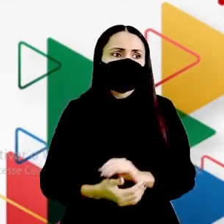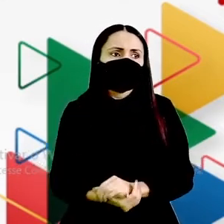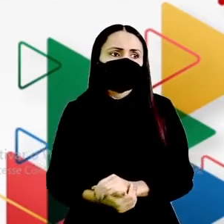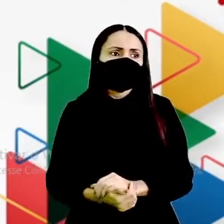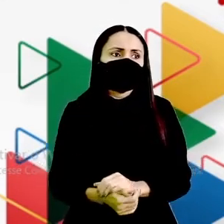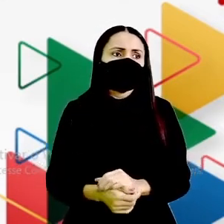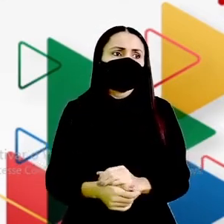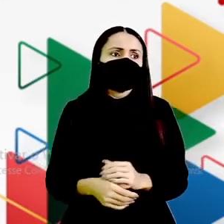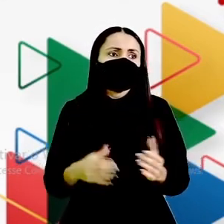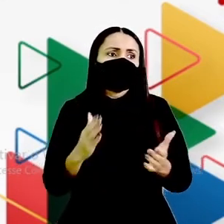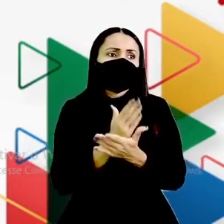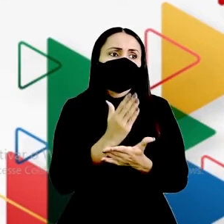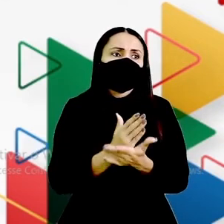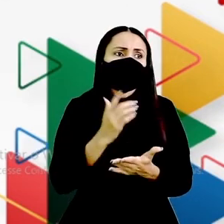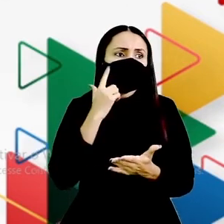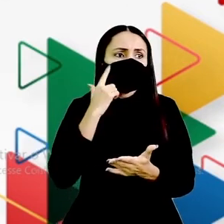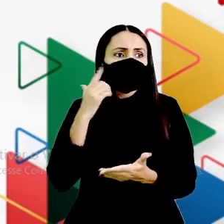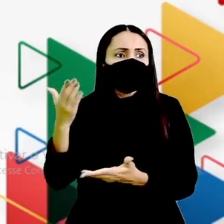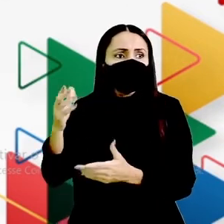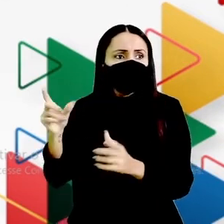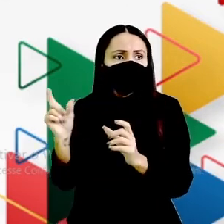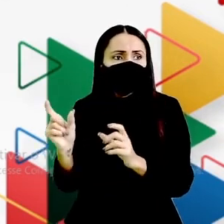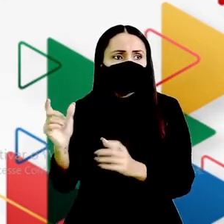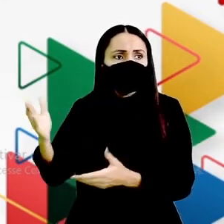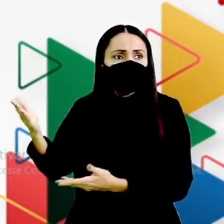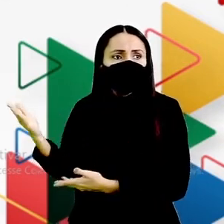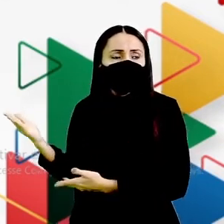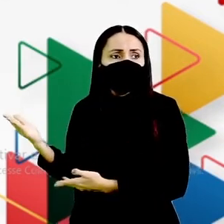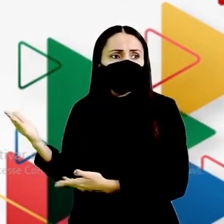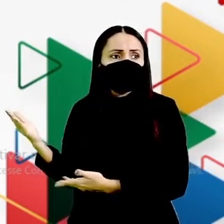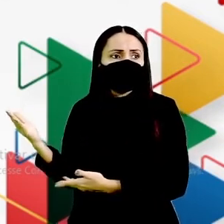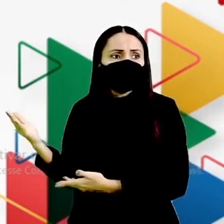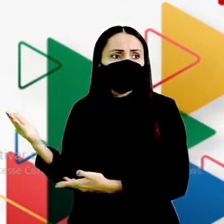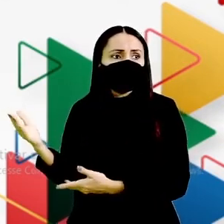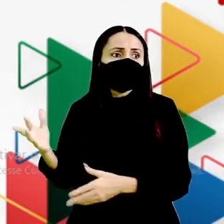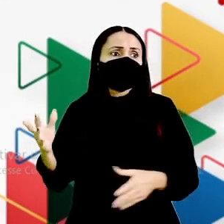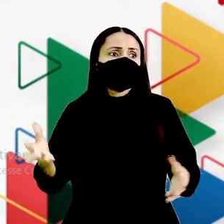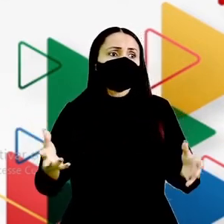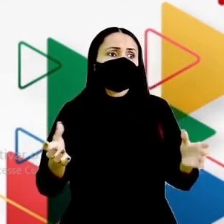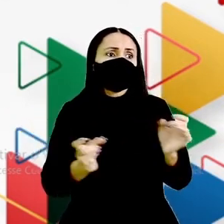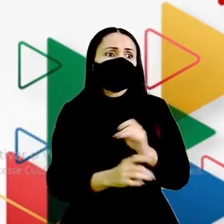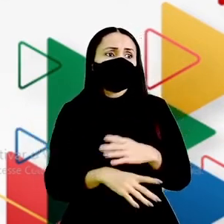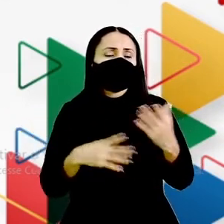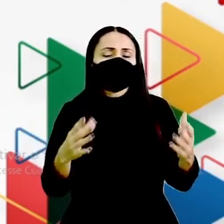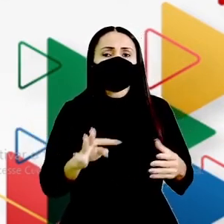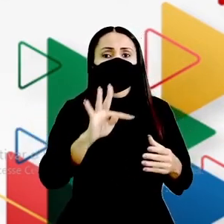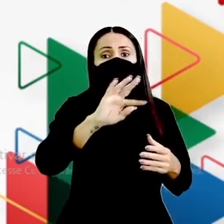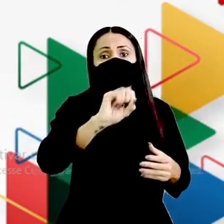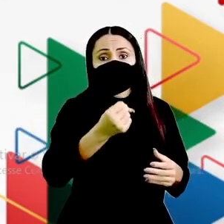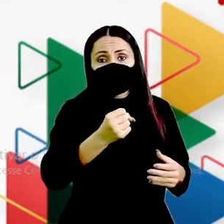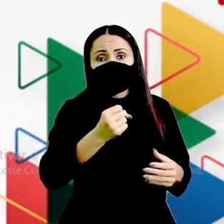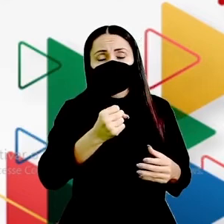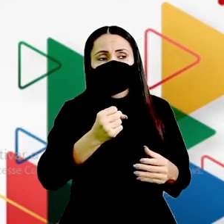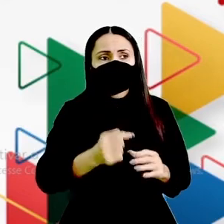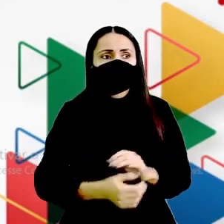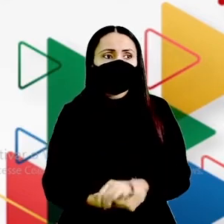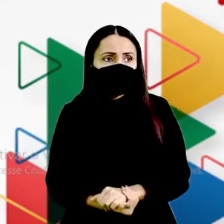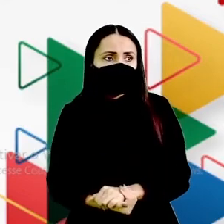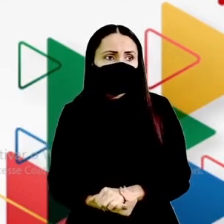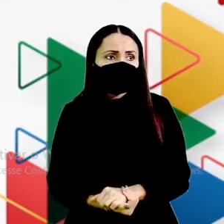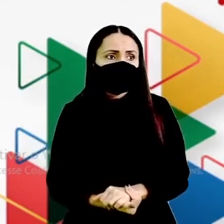no plural. Isso. Né? Ó, também os paroxítonos terminados em PS, como bíceps,